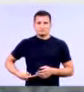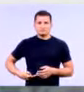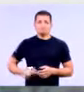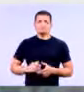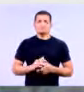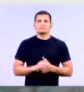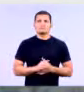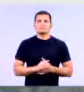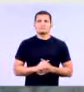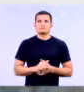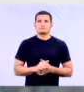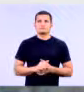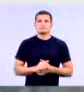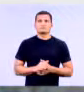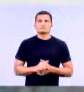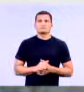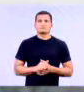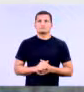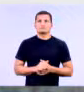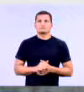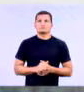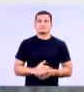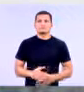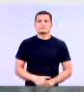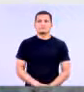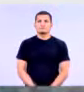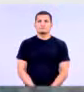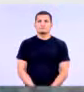vinculada a esse domínio.gov.br.